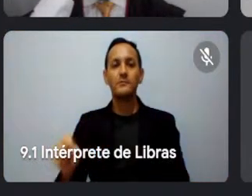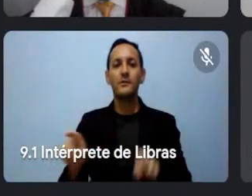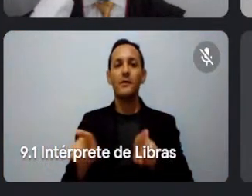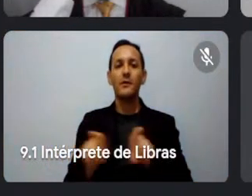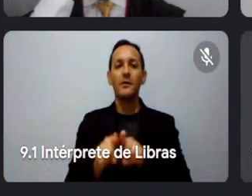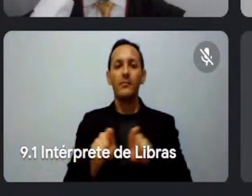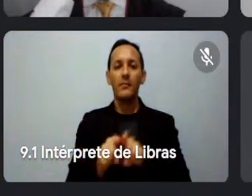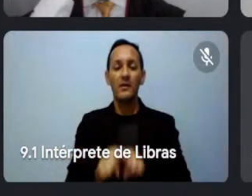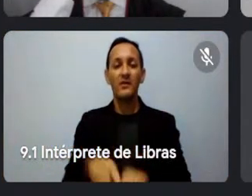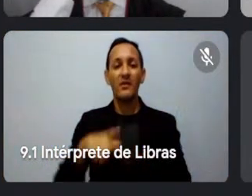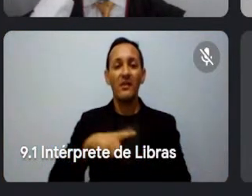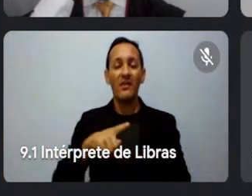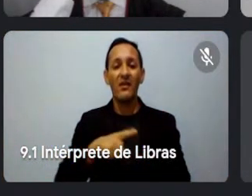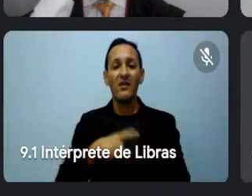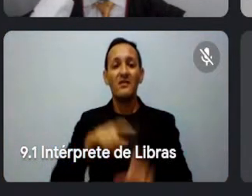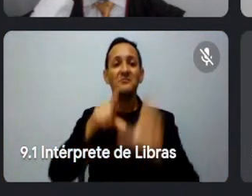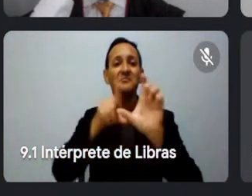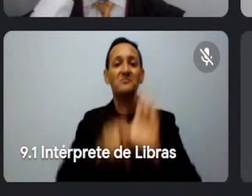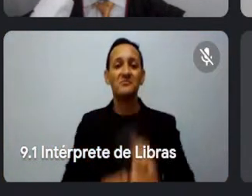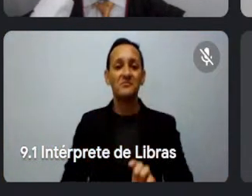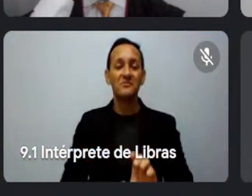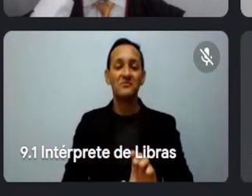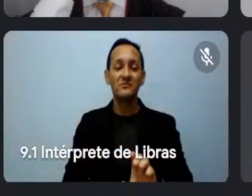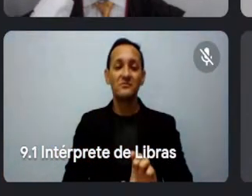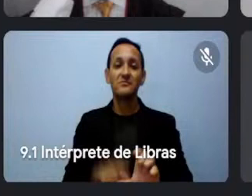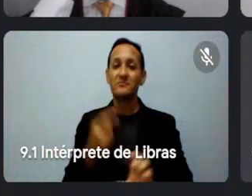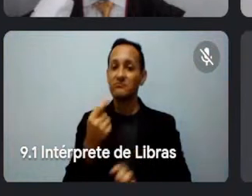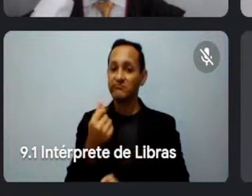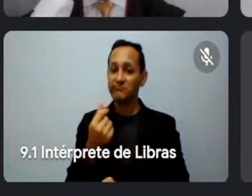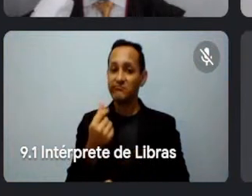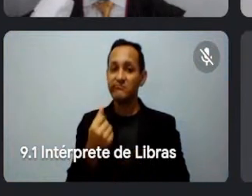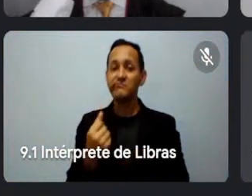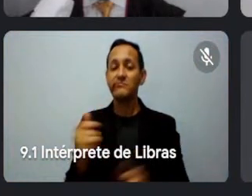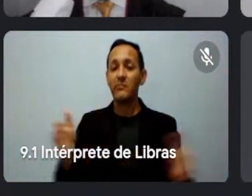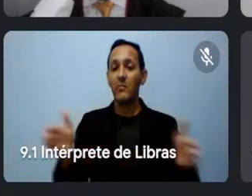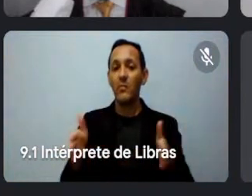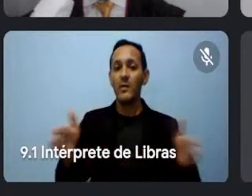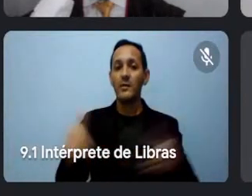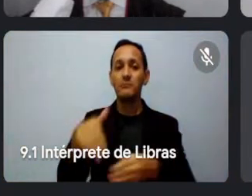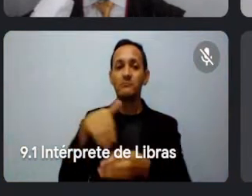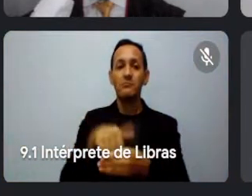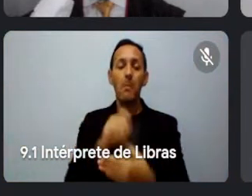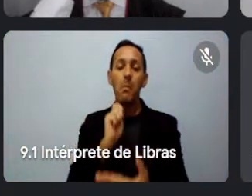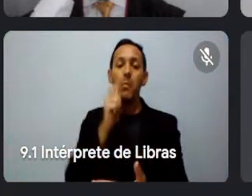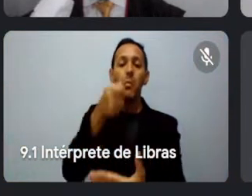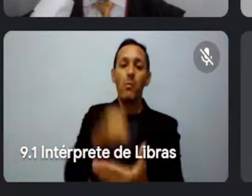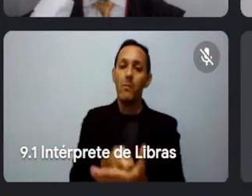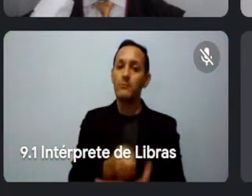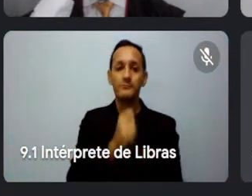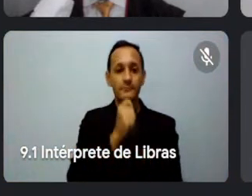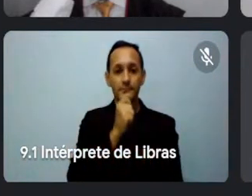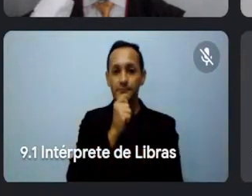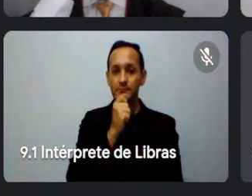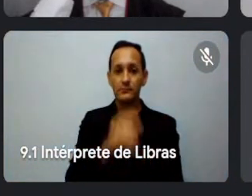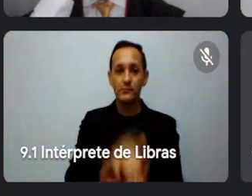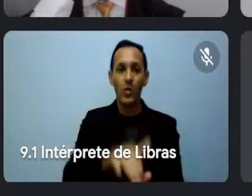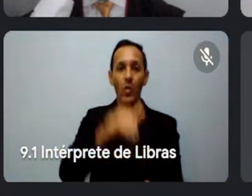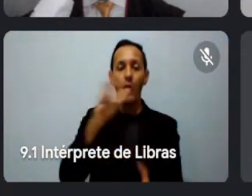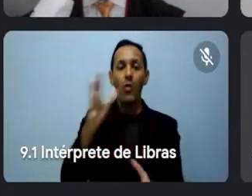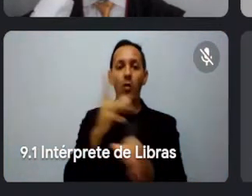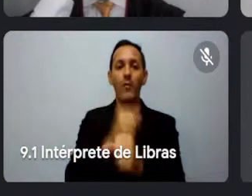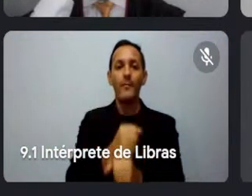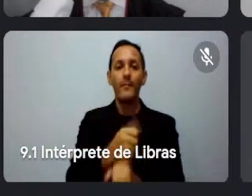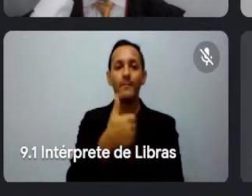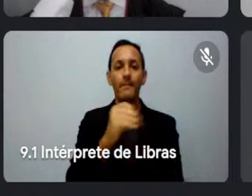dívida de campanha declarada na prestação de contas é não paga no montante de 10 mil